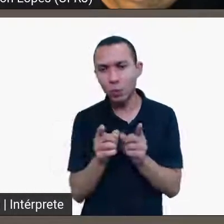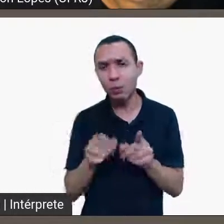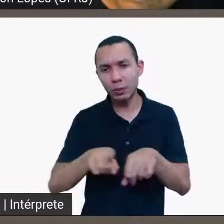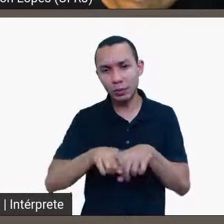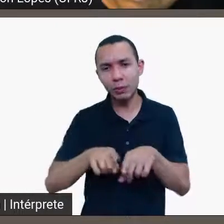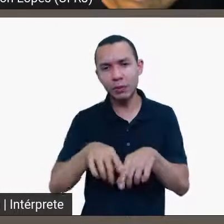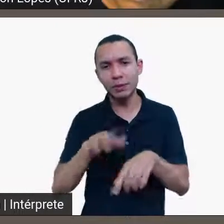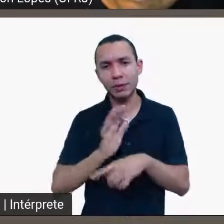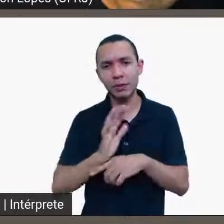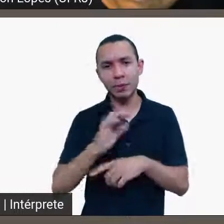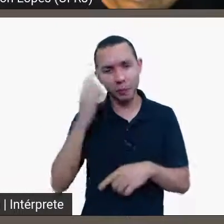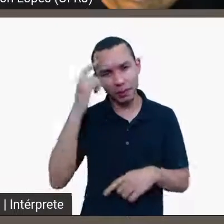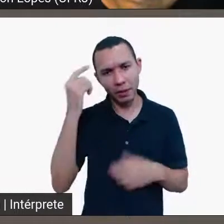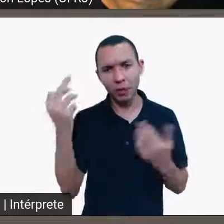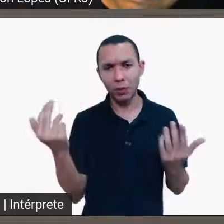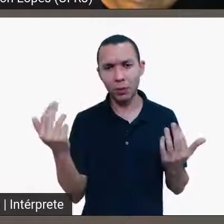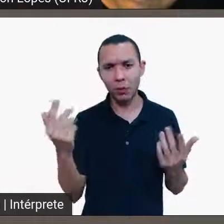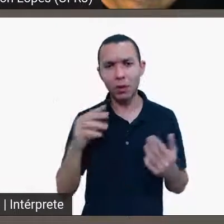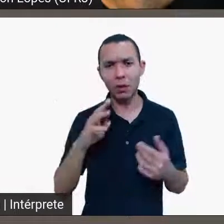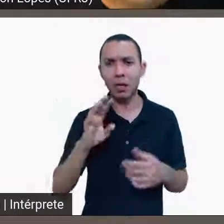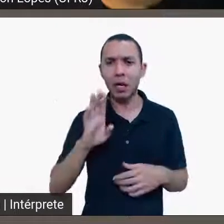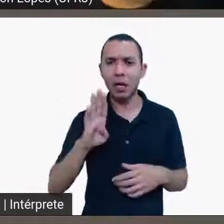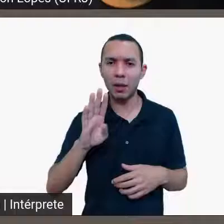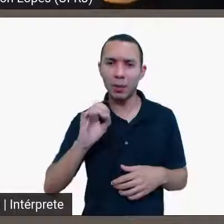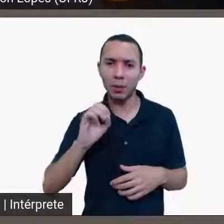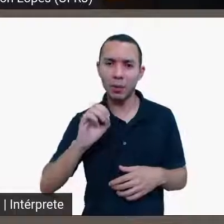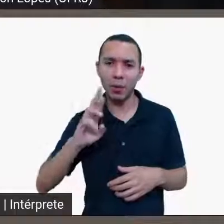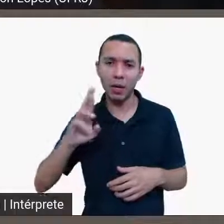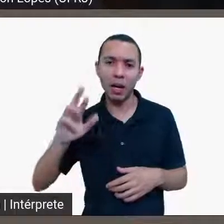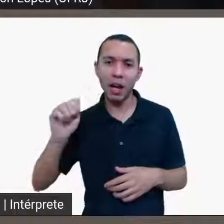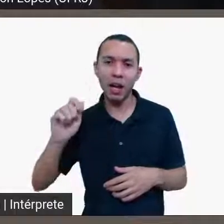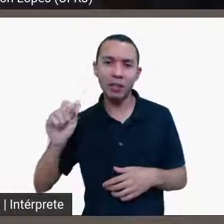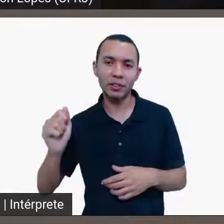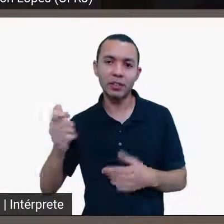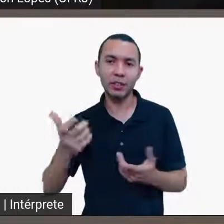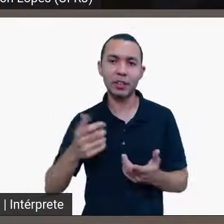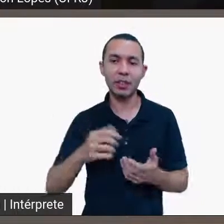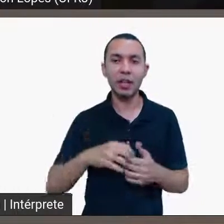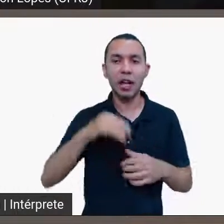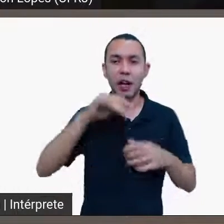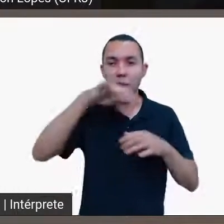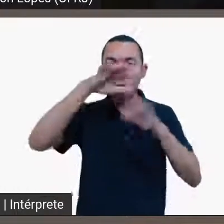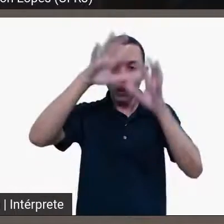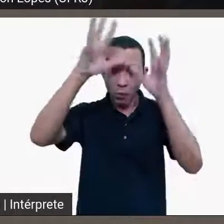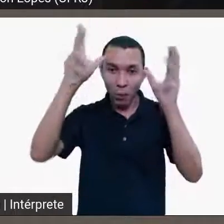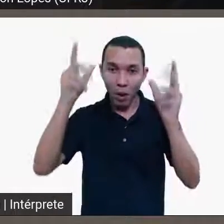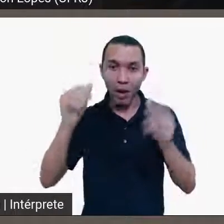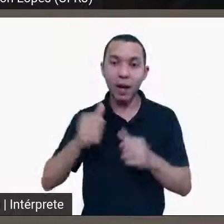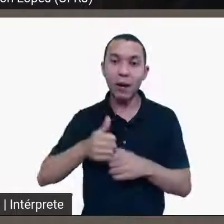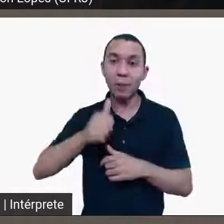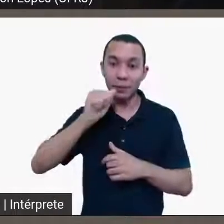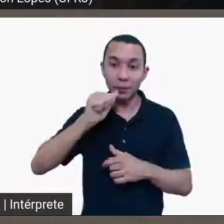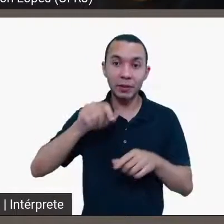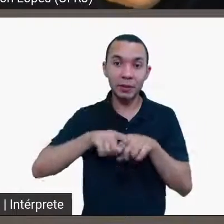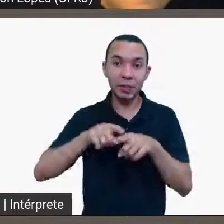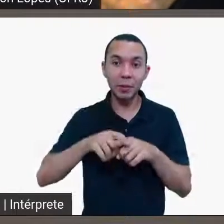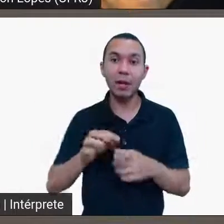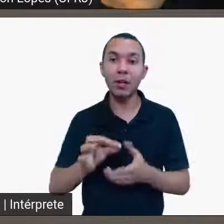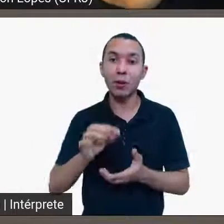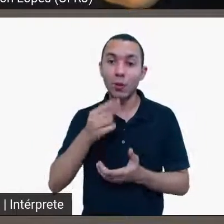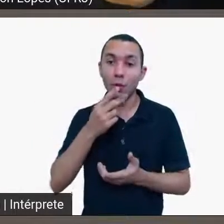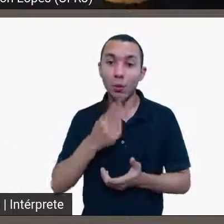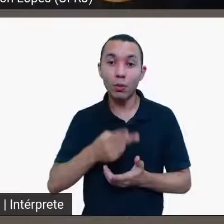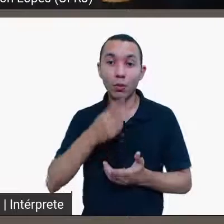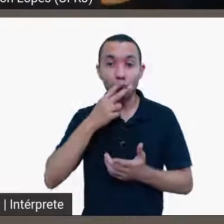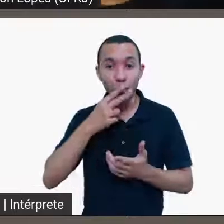uhum. A Borracha, o Guaraná, o Fumo. E São Paulo tem isso, né? Um filme institucional,